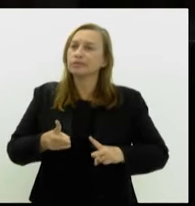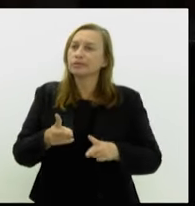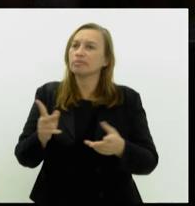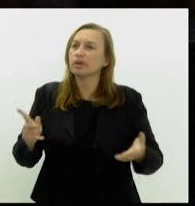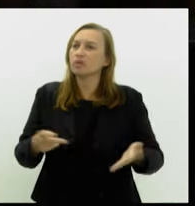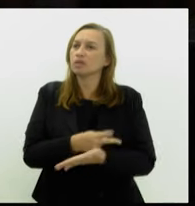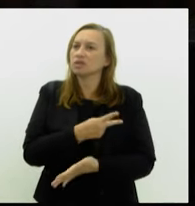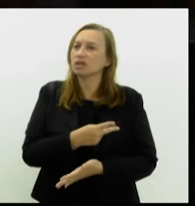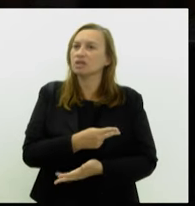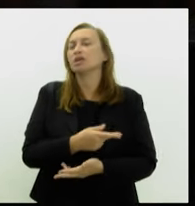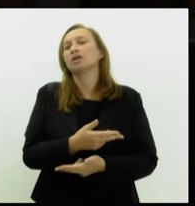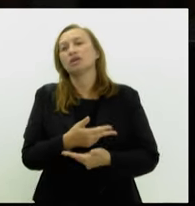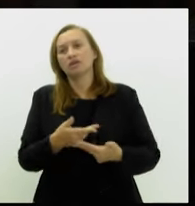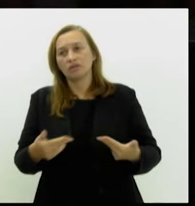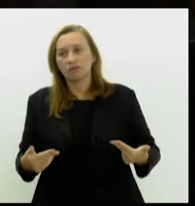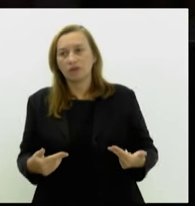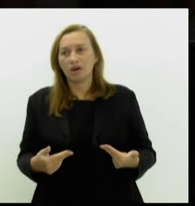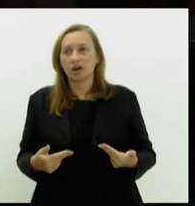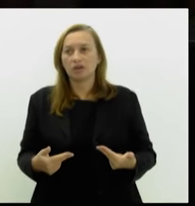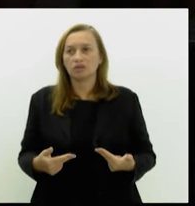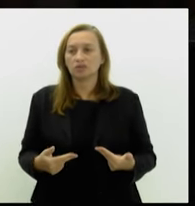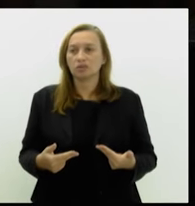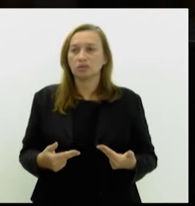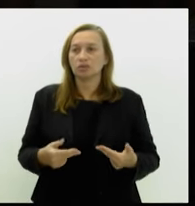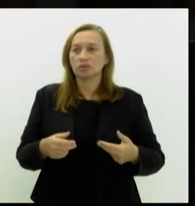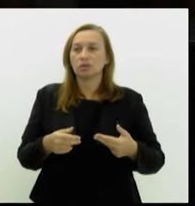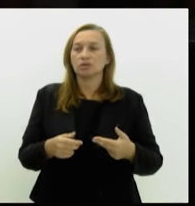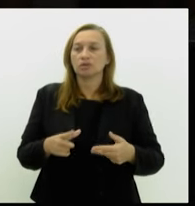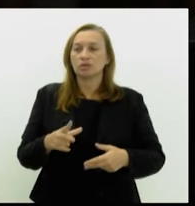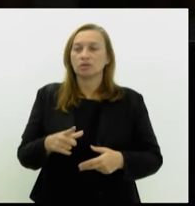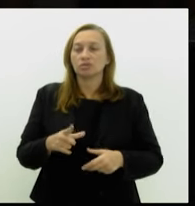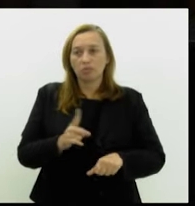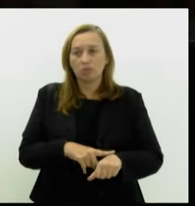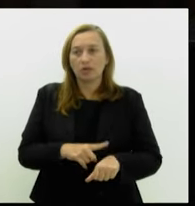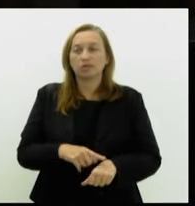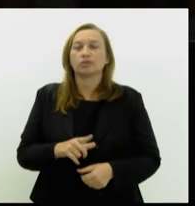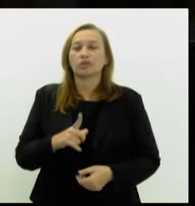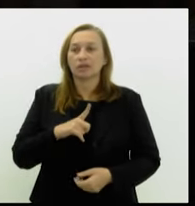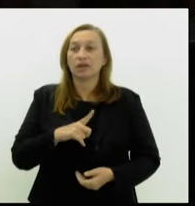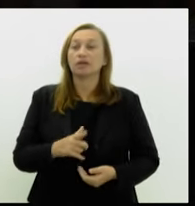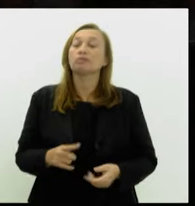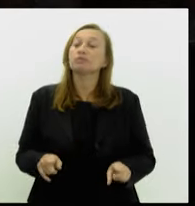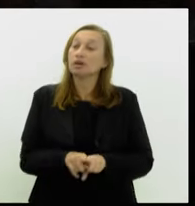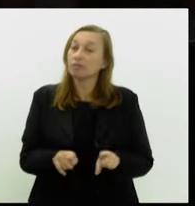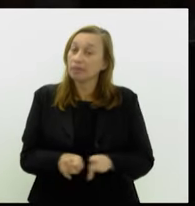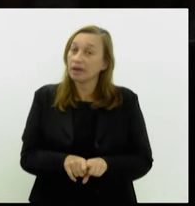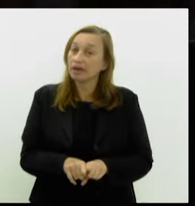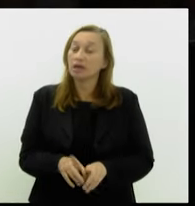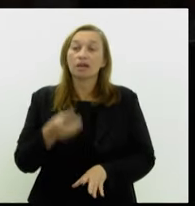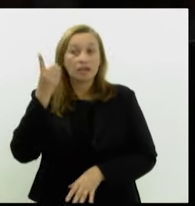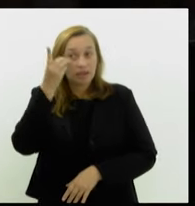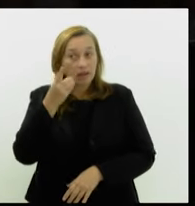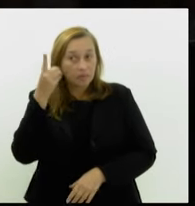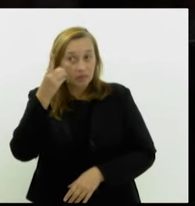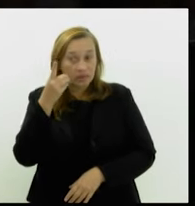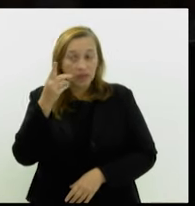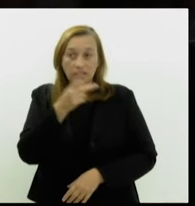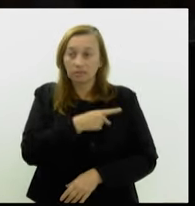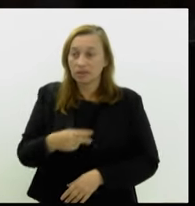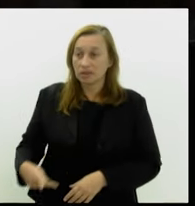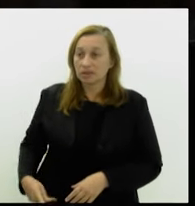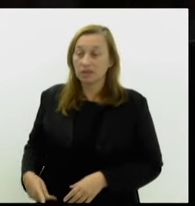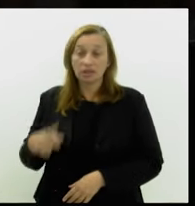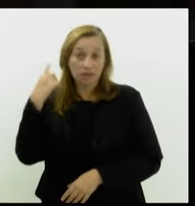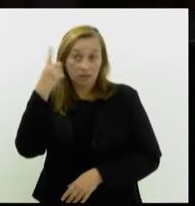acontece em muitas das sessões que aqui temos. Então, também deputada e presidenta Dani